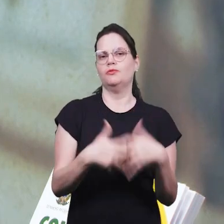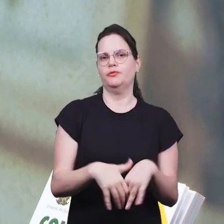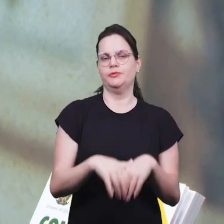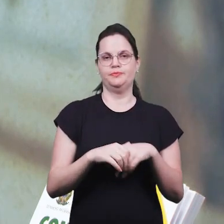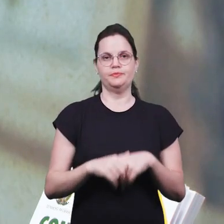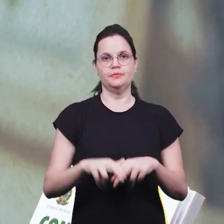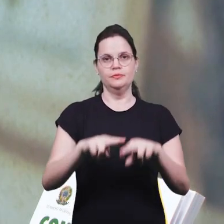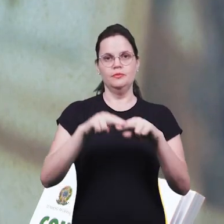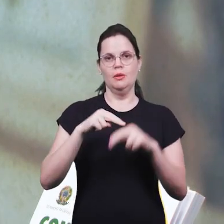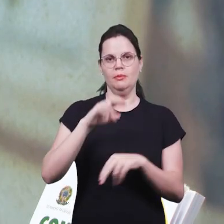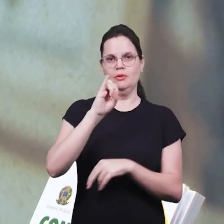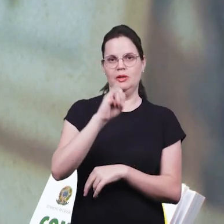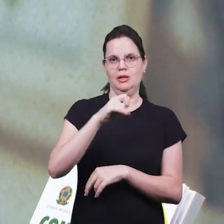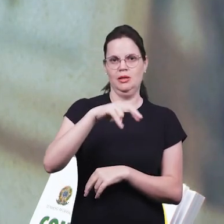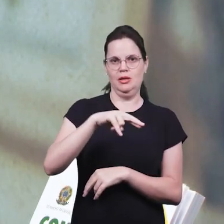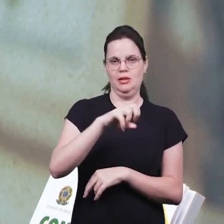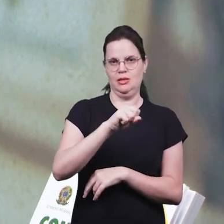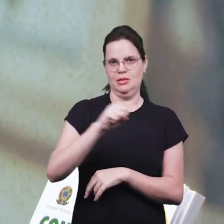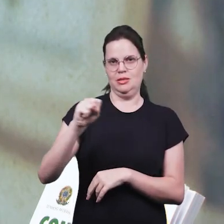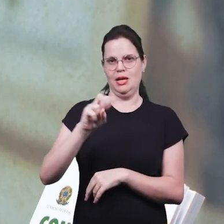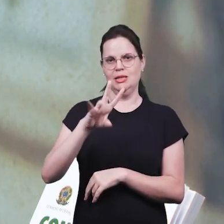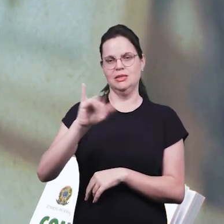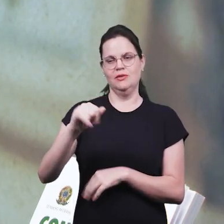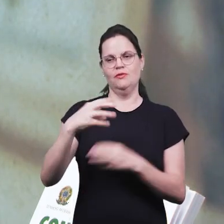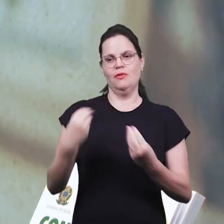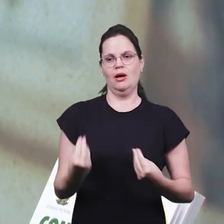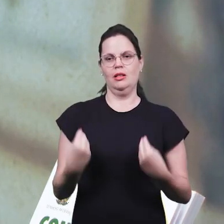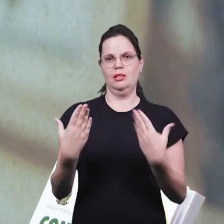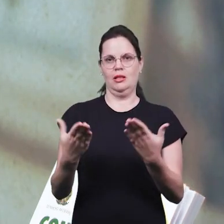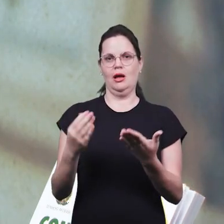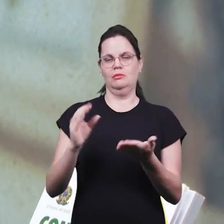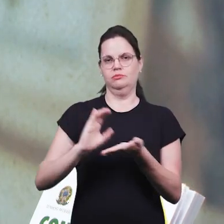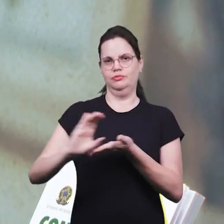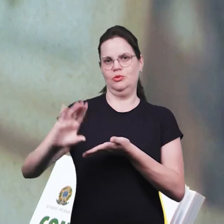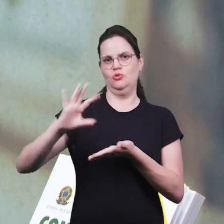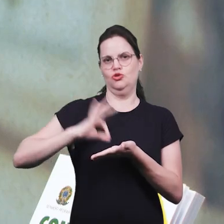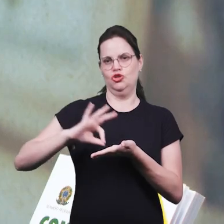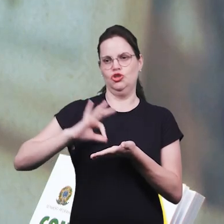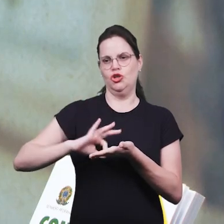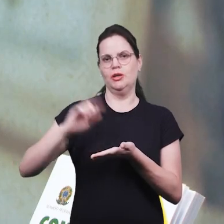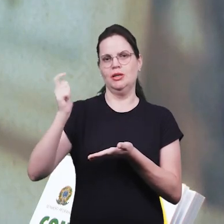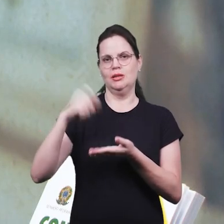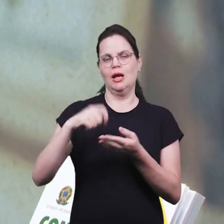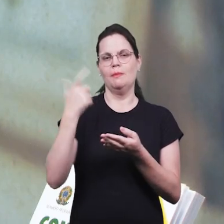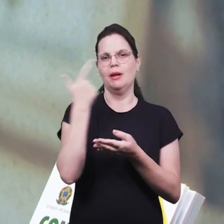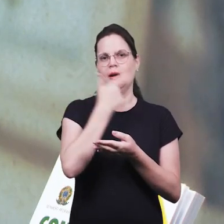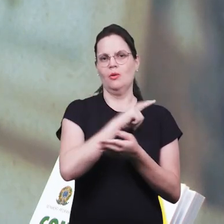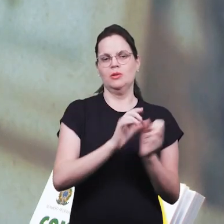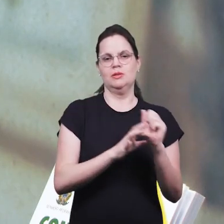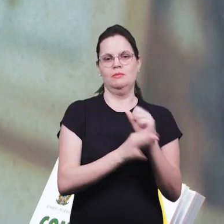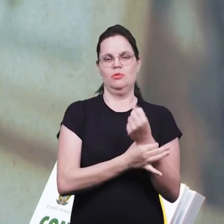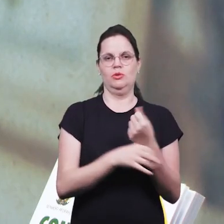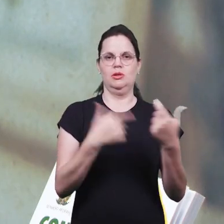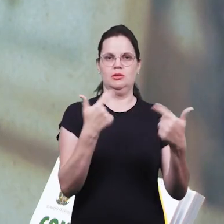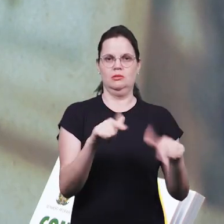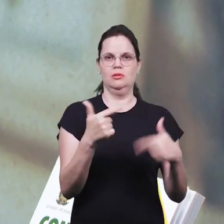pelo INSS, concedida essa licença para ela ter proteção do seu trabalho, sem prejuízo do seu salário, durante um período